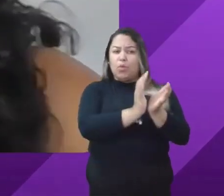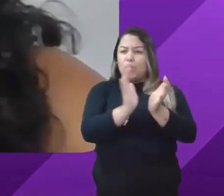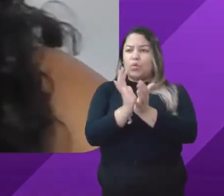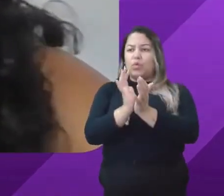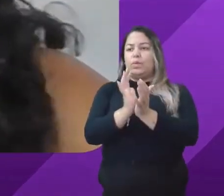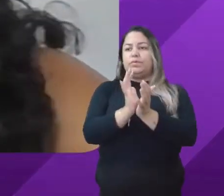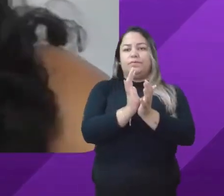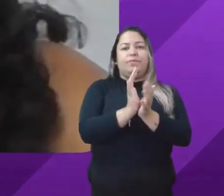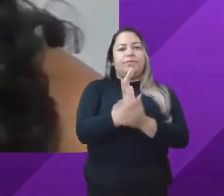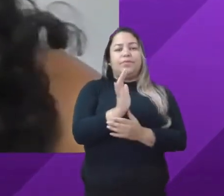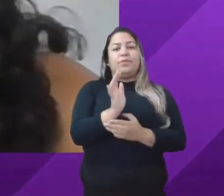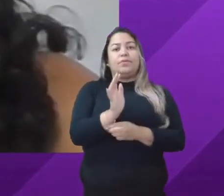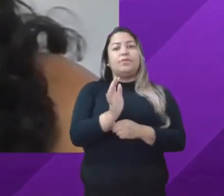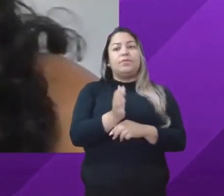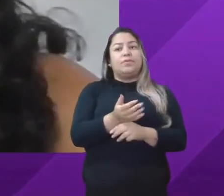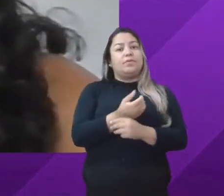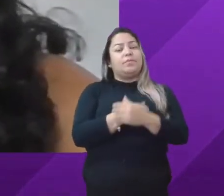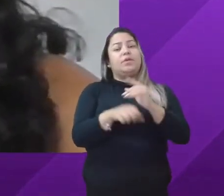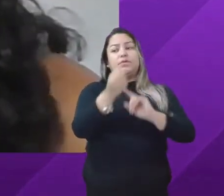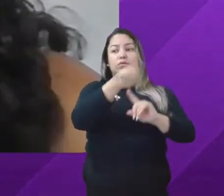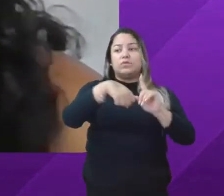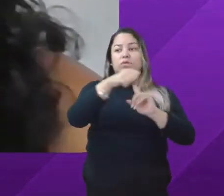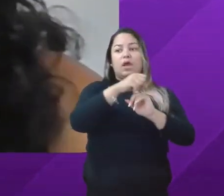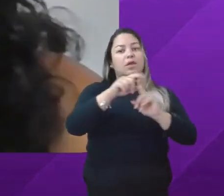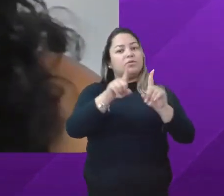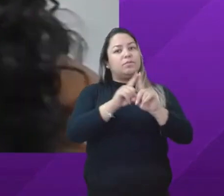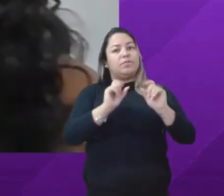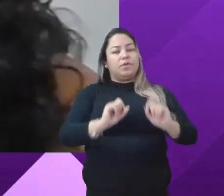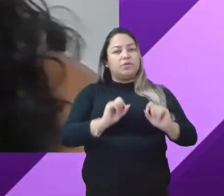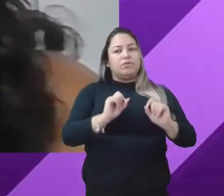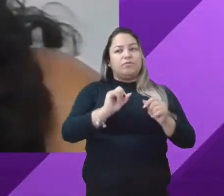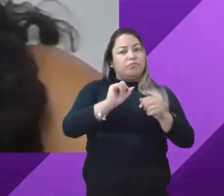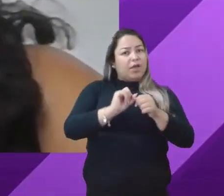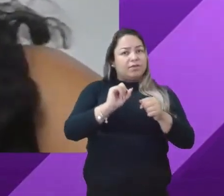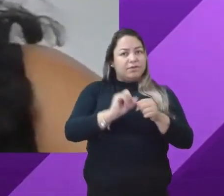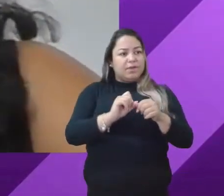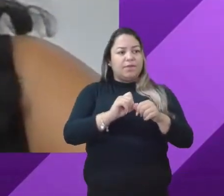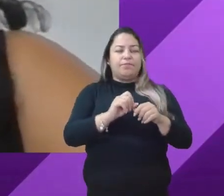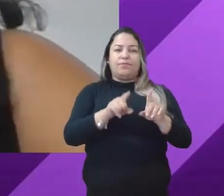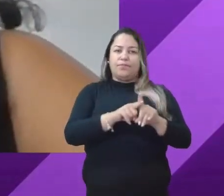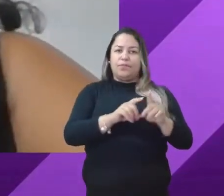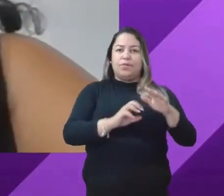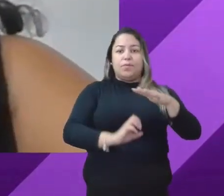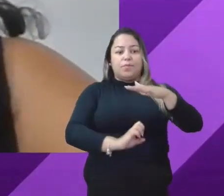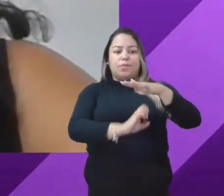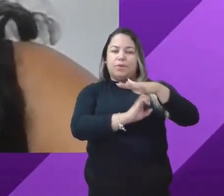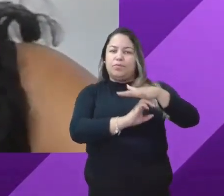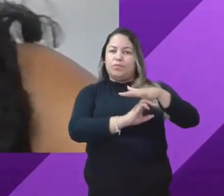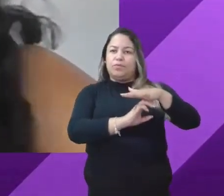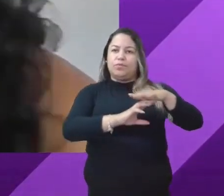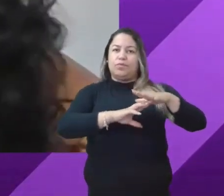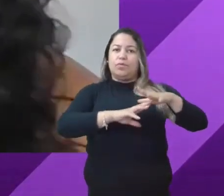A propriedade coletiva dos meios sociais de produção. Então, em um empreendimento, todos